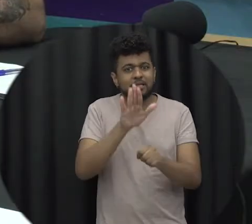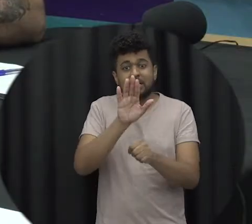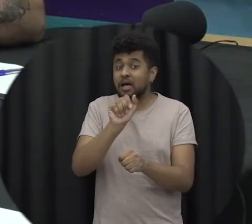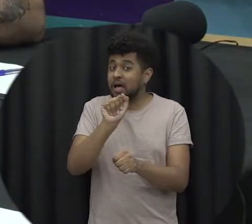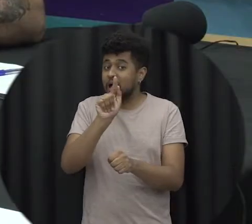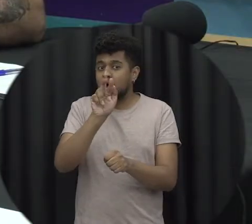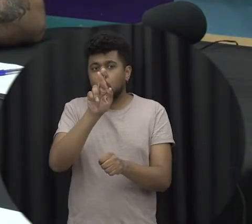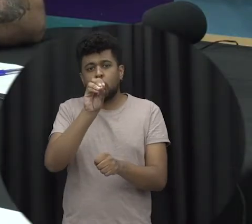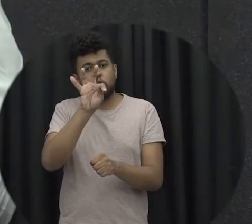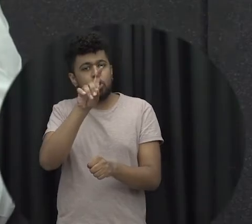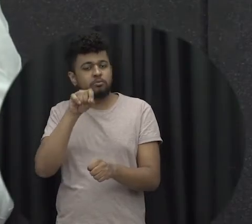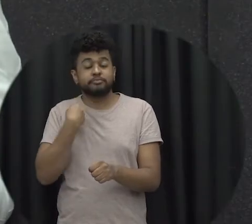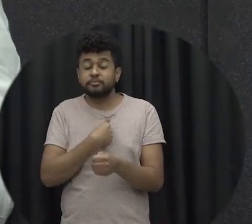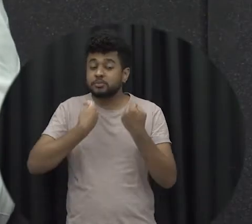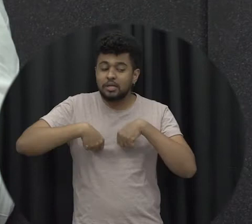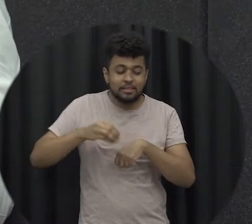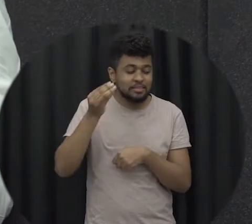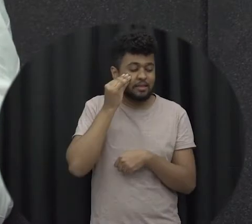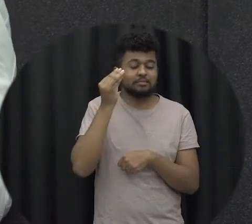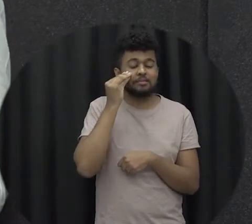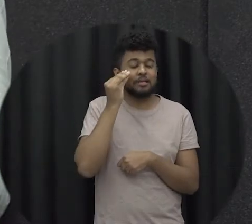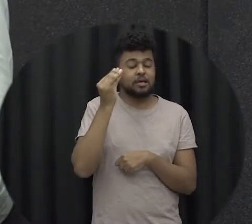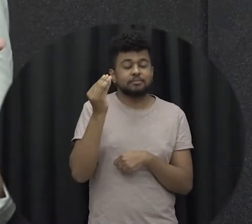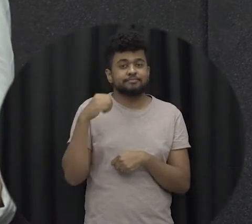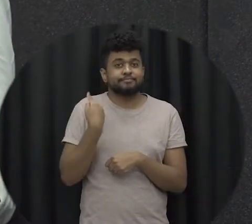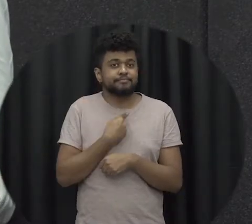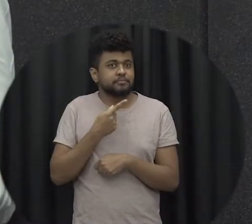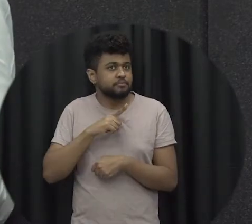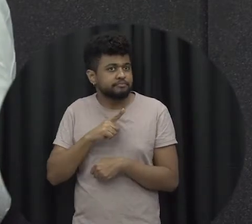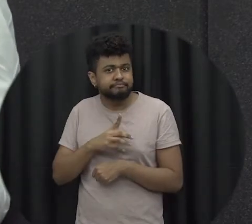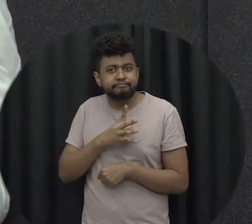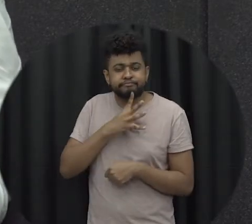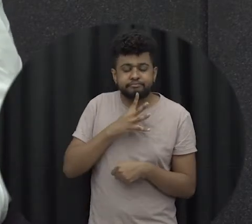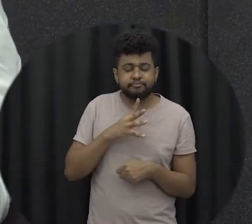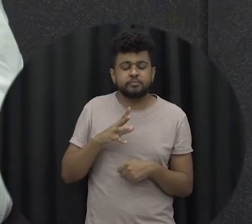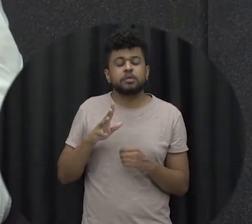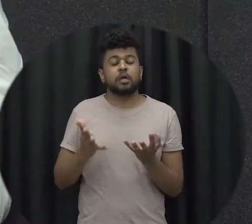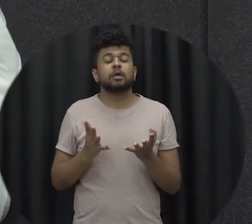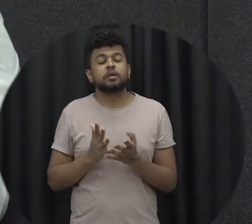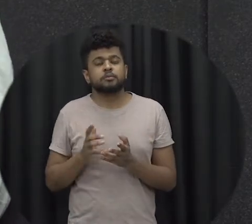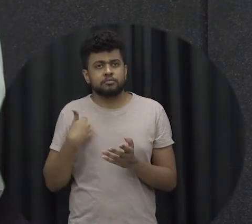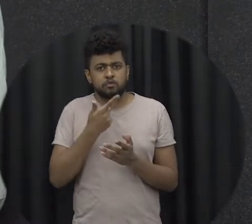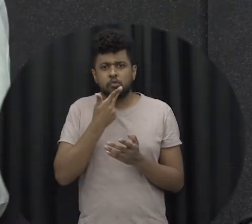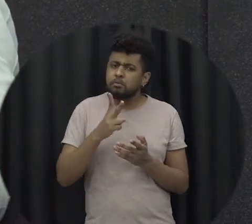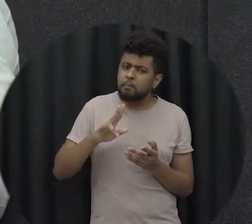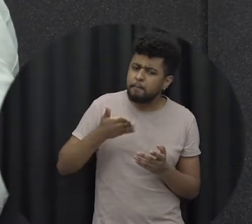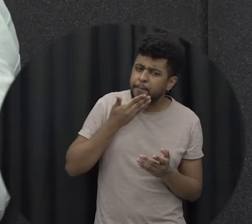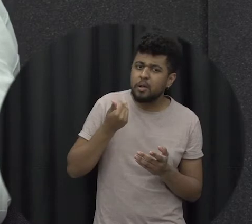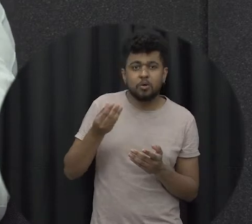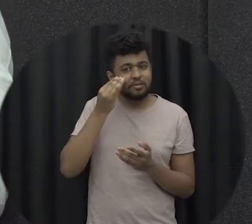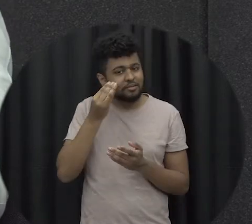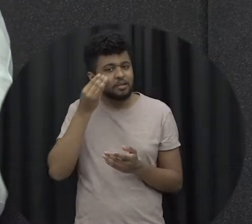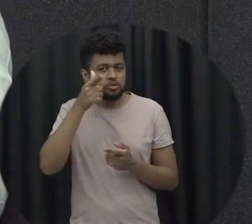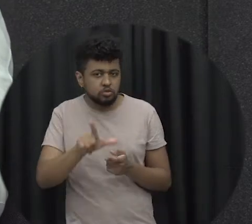tentar parar isso já é conhecido, a gente só não sabe como. Né? Então, a gente falou, vamos tentar unir as duas